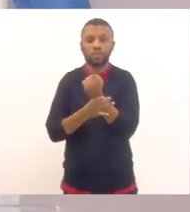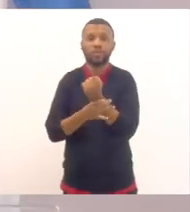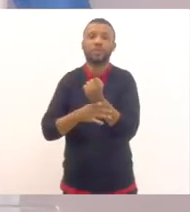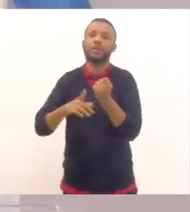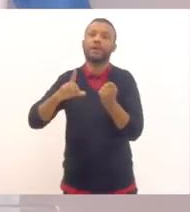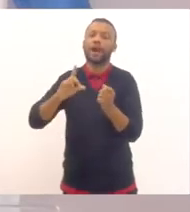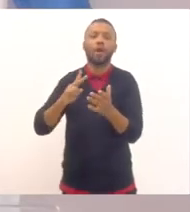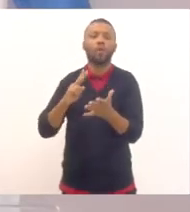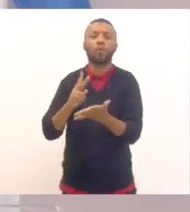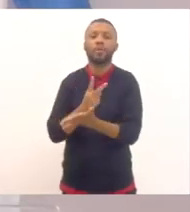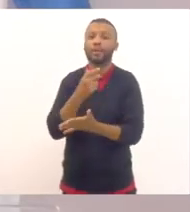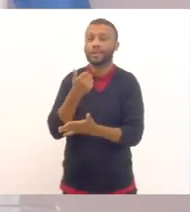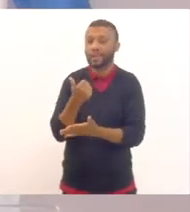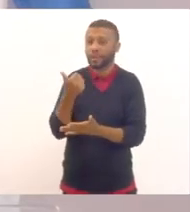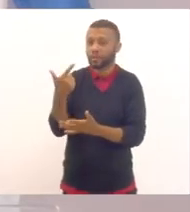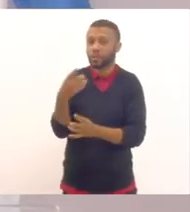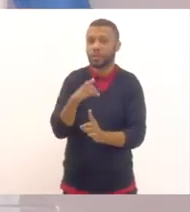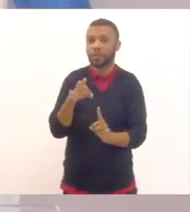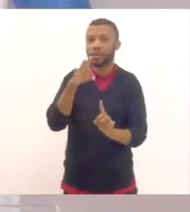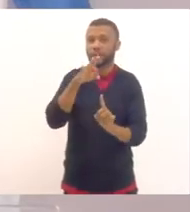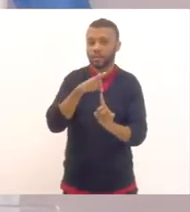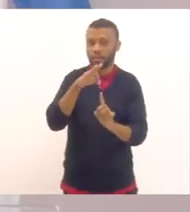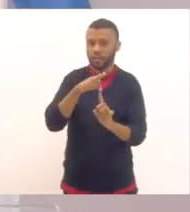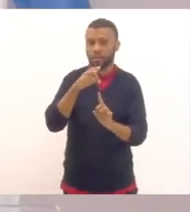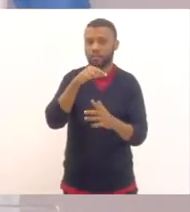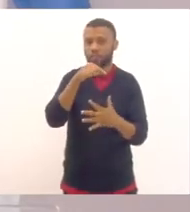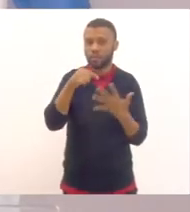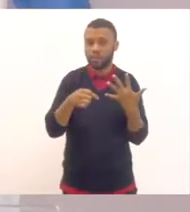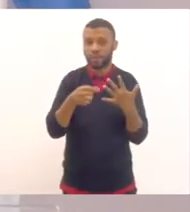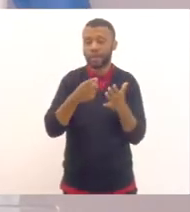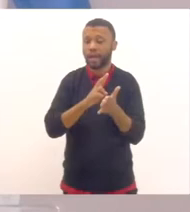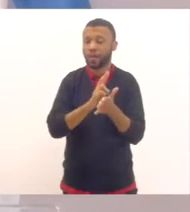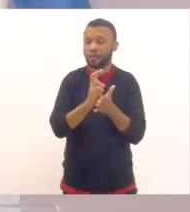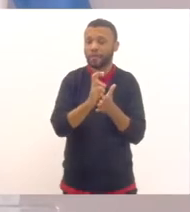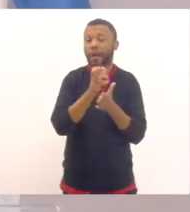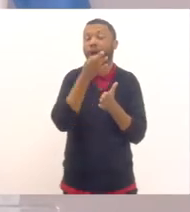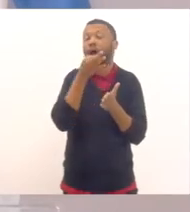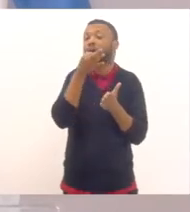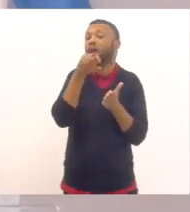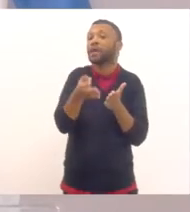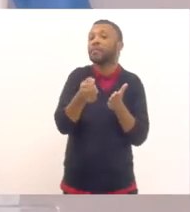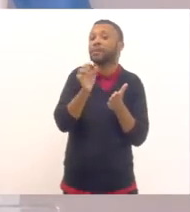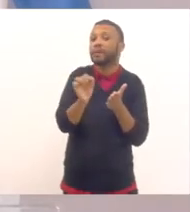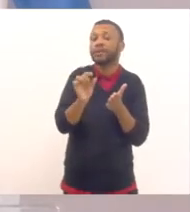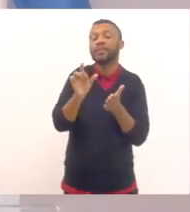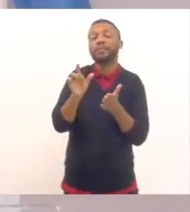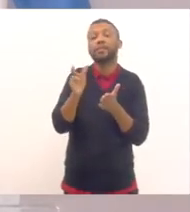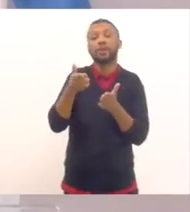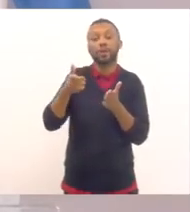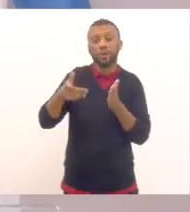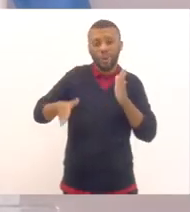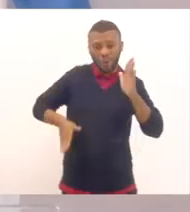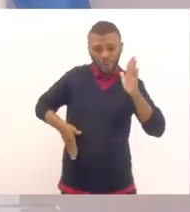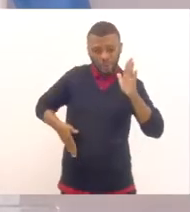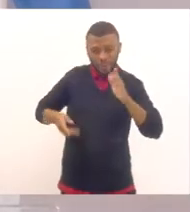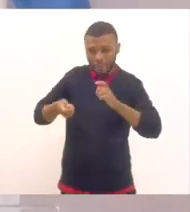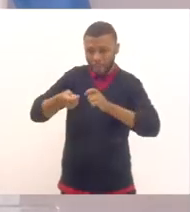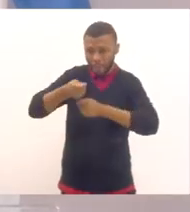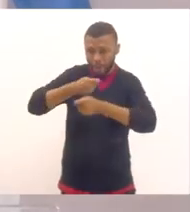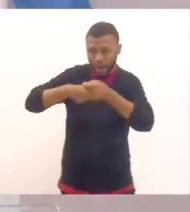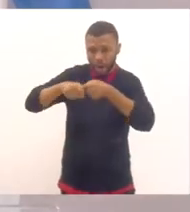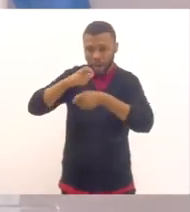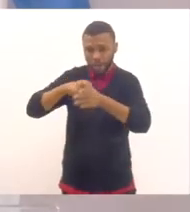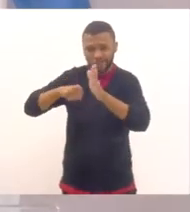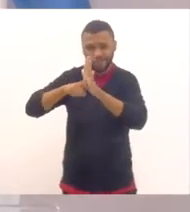estações que a SuperVia alegava é o tempo tava ele alegava que estavam sob o controle do crime essa